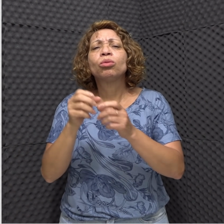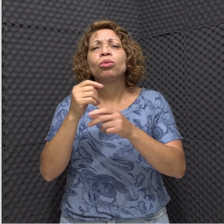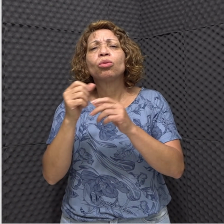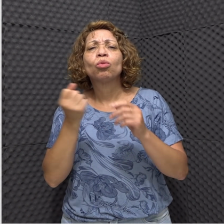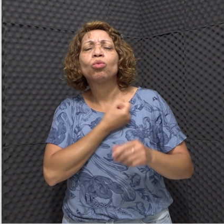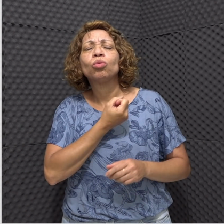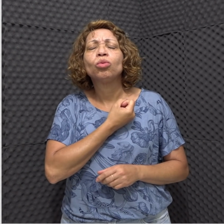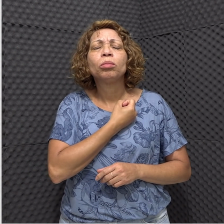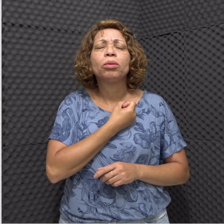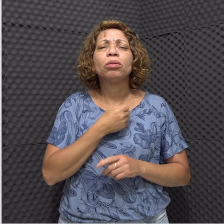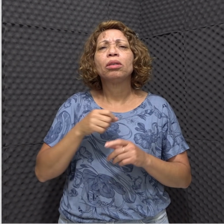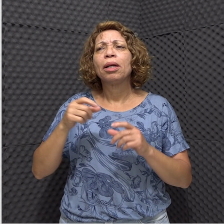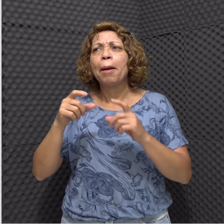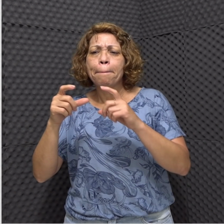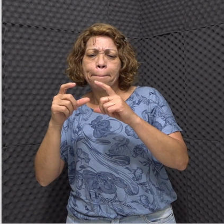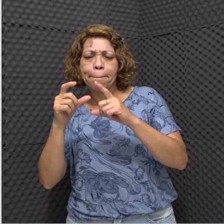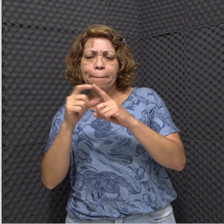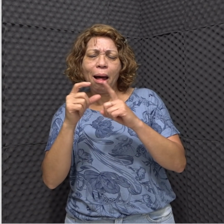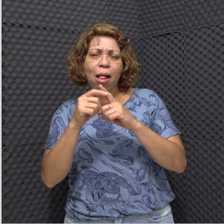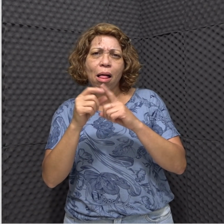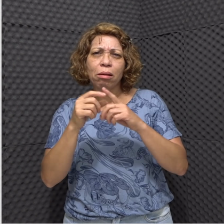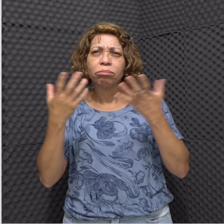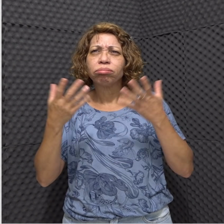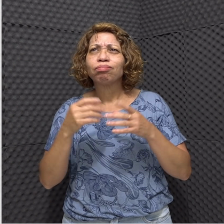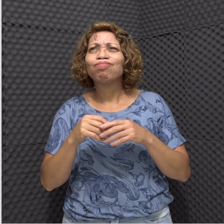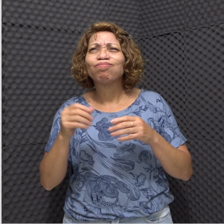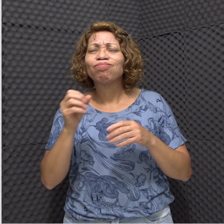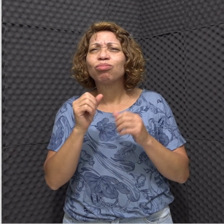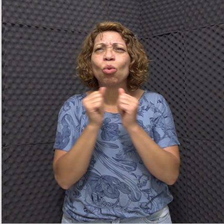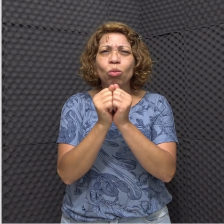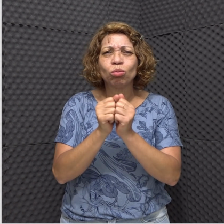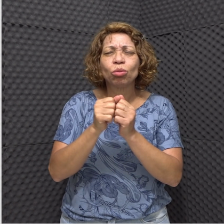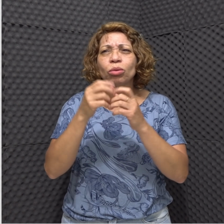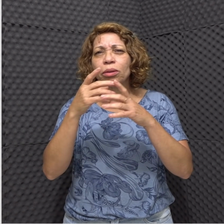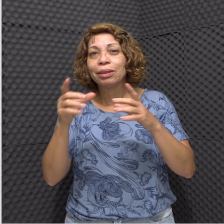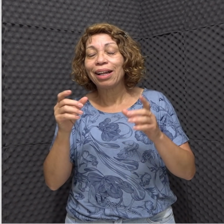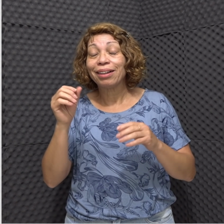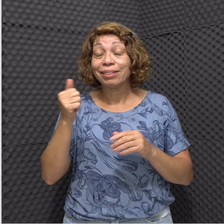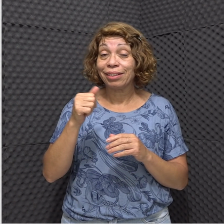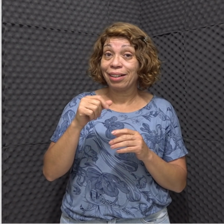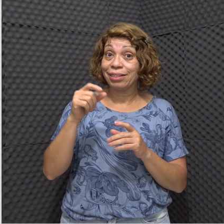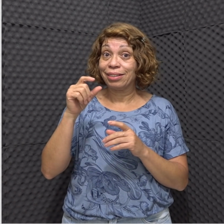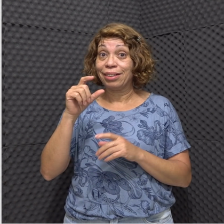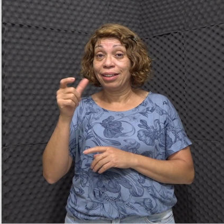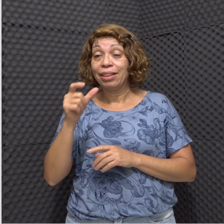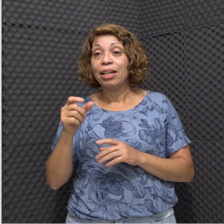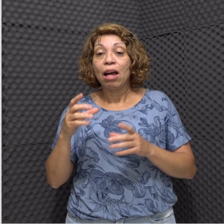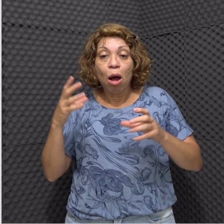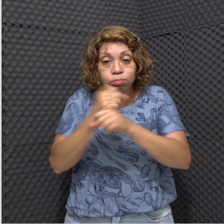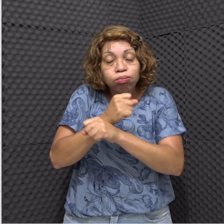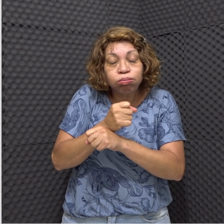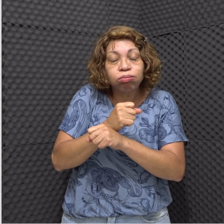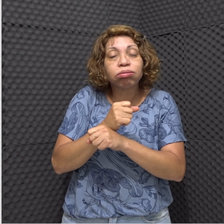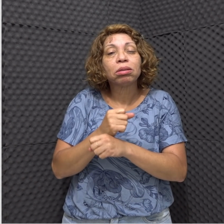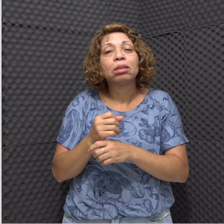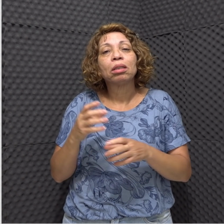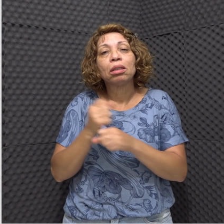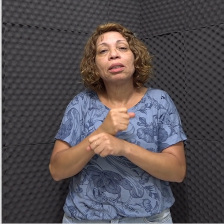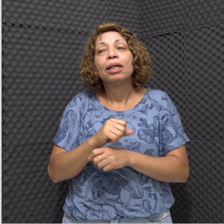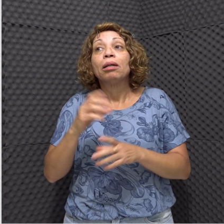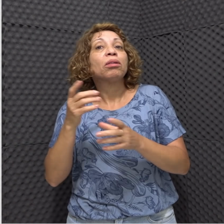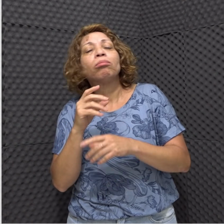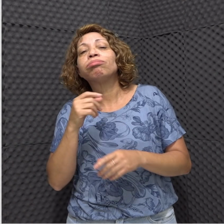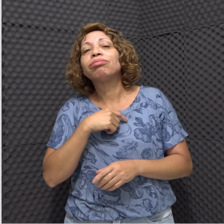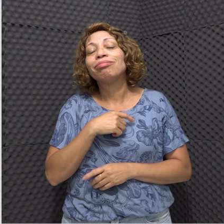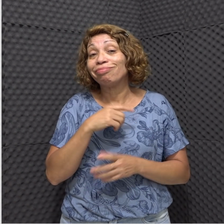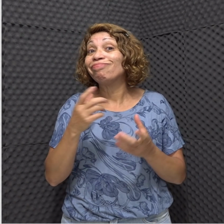e também um conjunto do número de letras das vogais. O conjunto universo dessas letras será a representação do total do